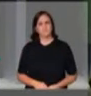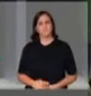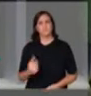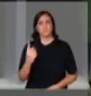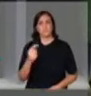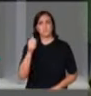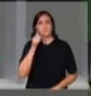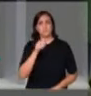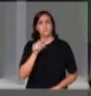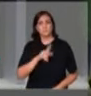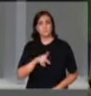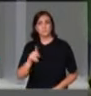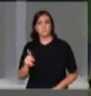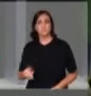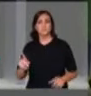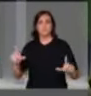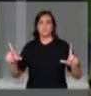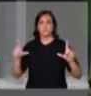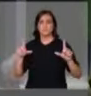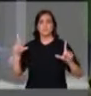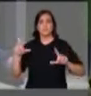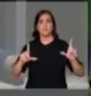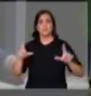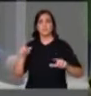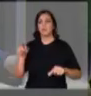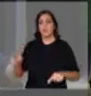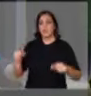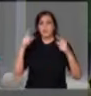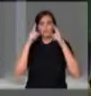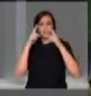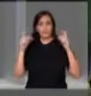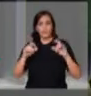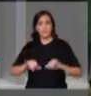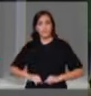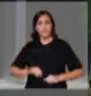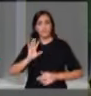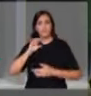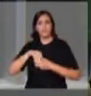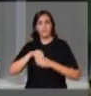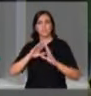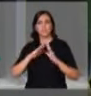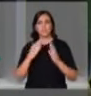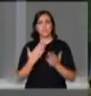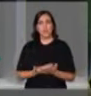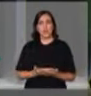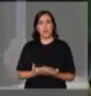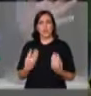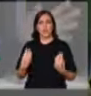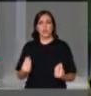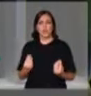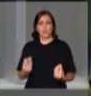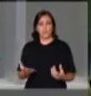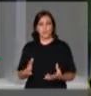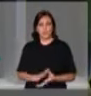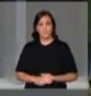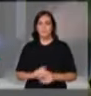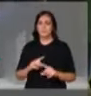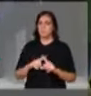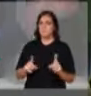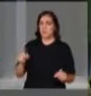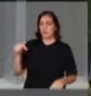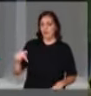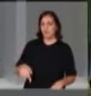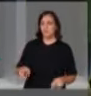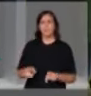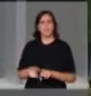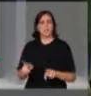saiu na televisão agredida nas escolas, mas ela é agredida aqui na tribuna por deputadas que vão ali na tribuna e xingam